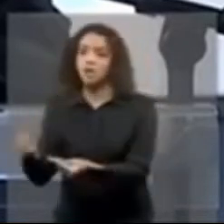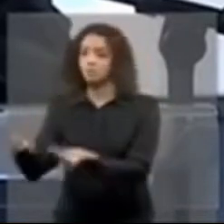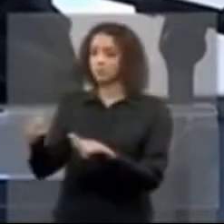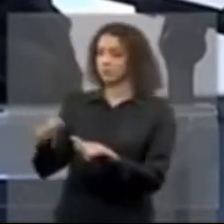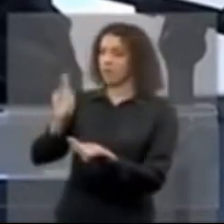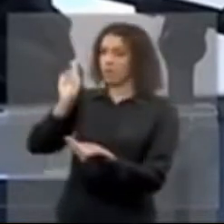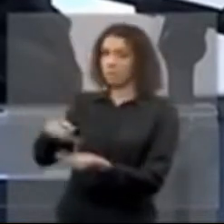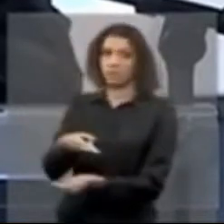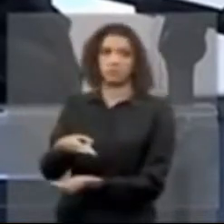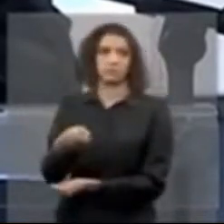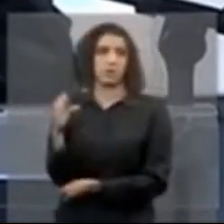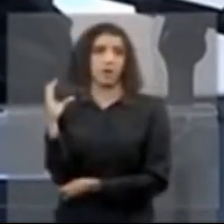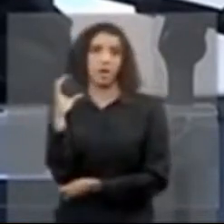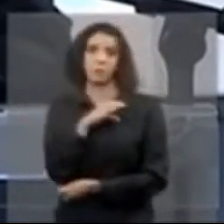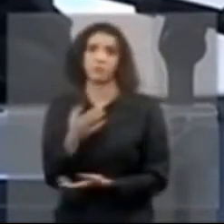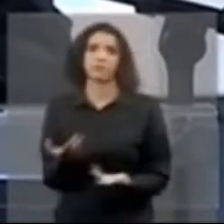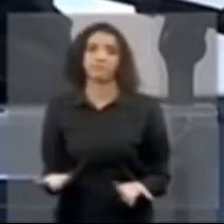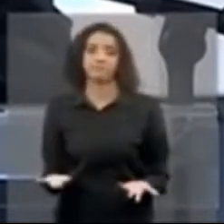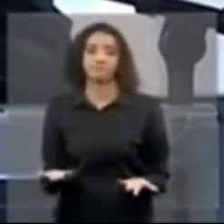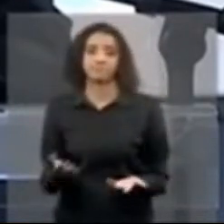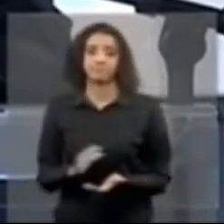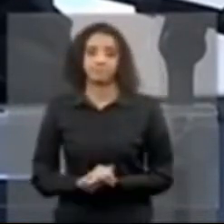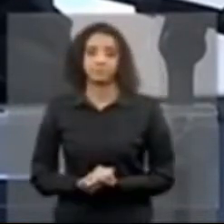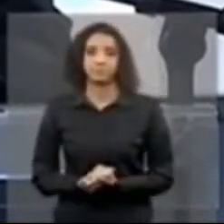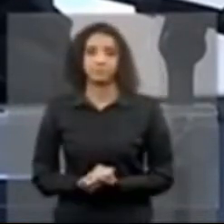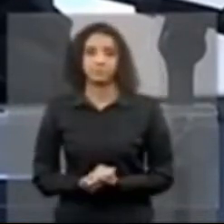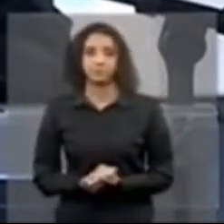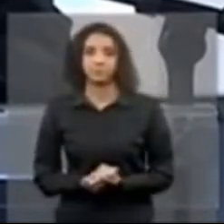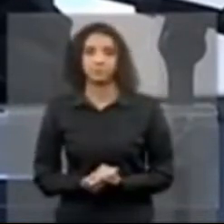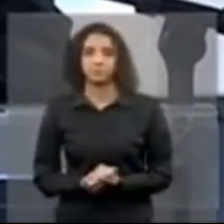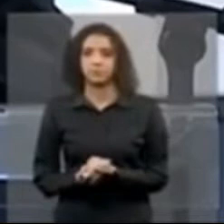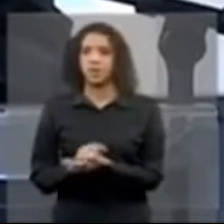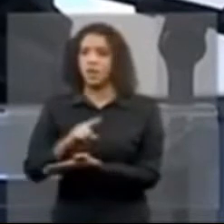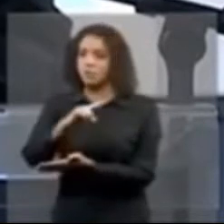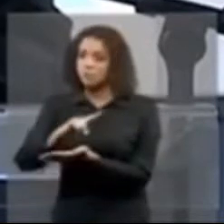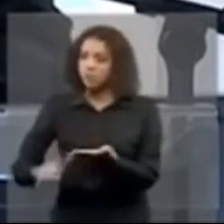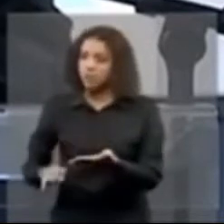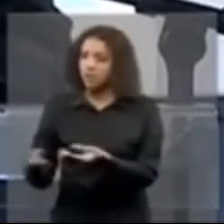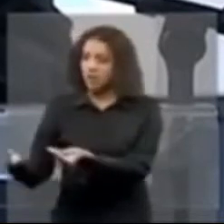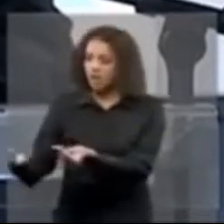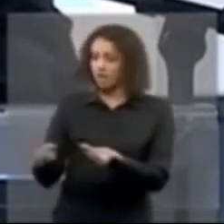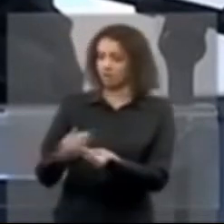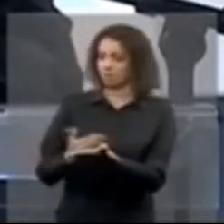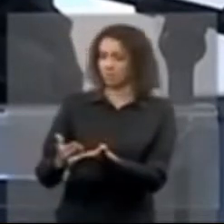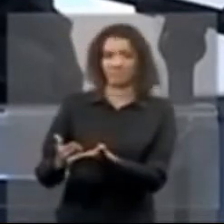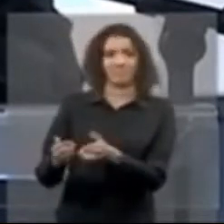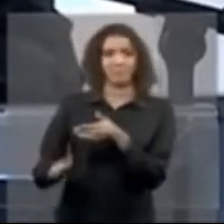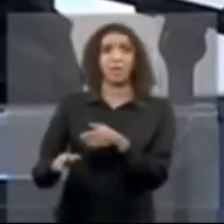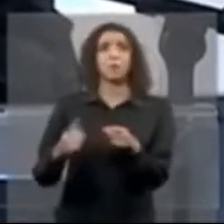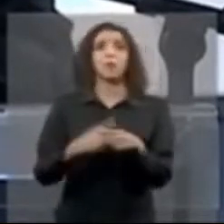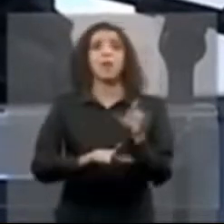e imediatamente. A petição inicial é inepta, porque a Lei